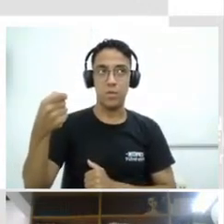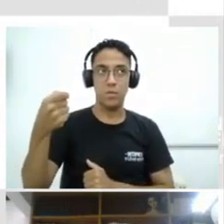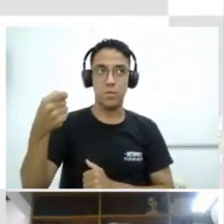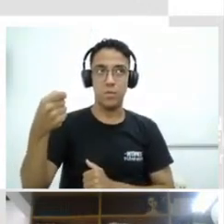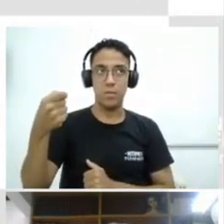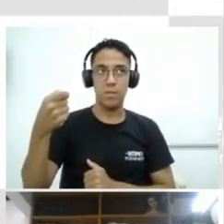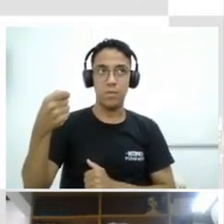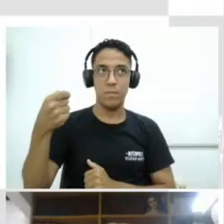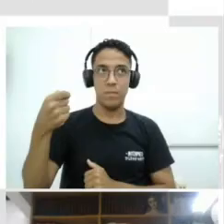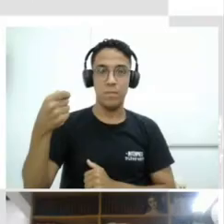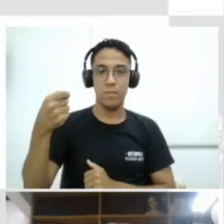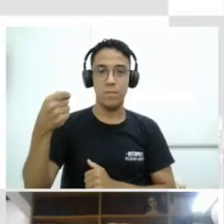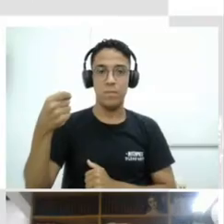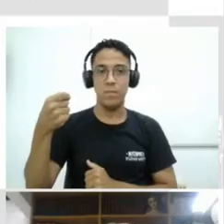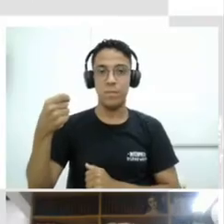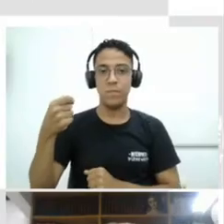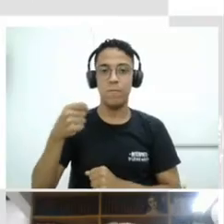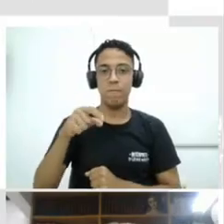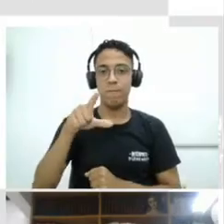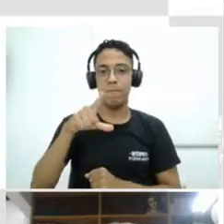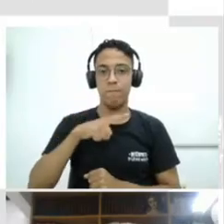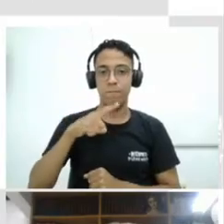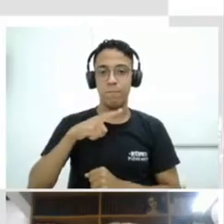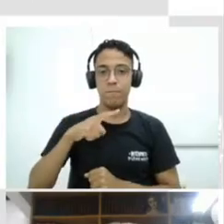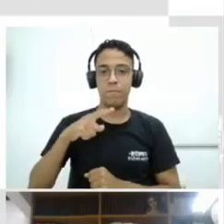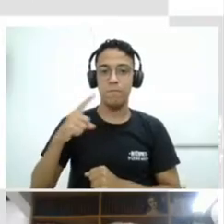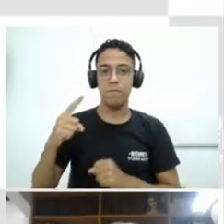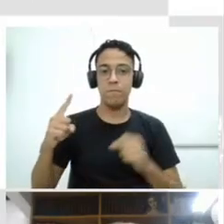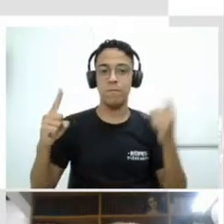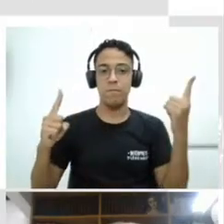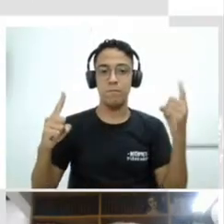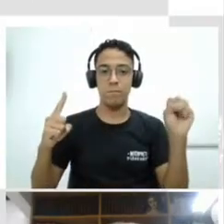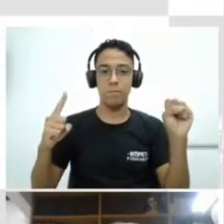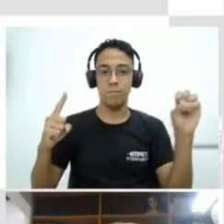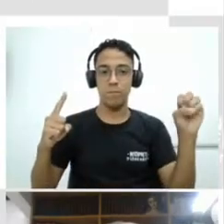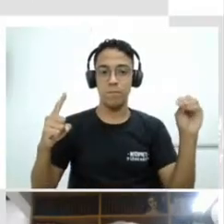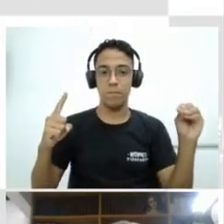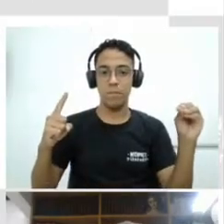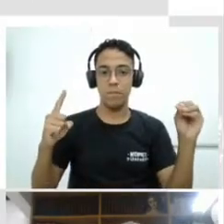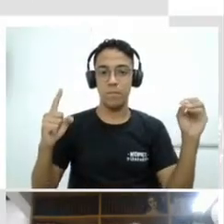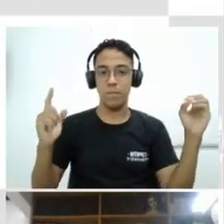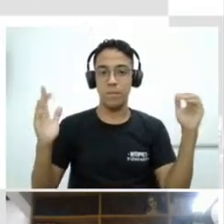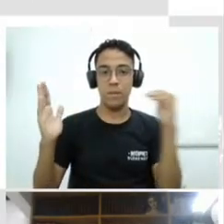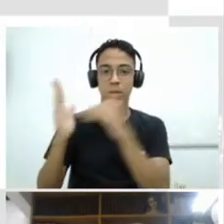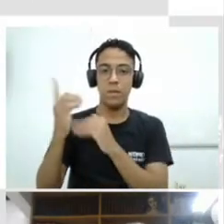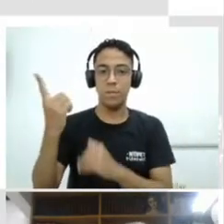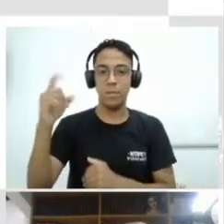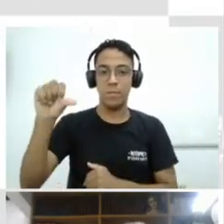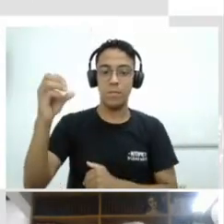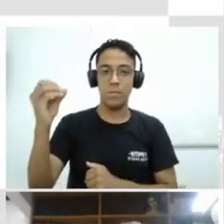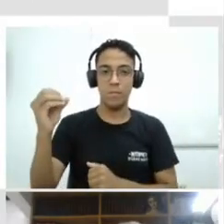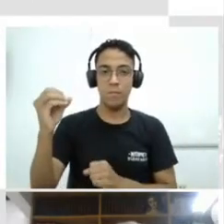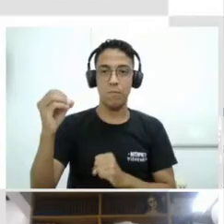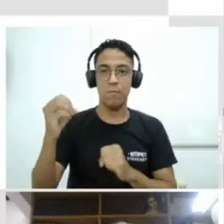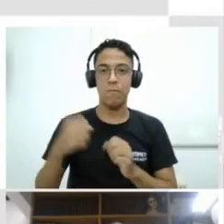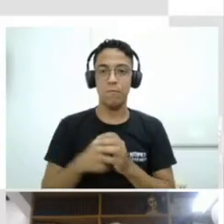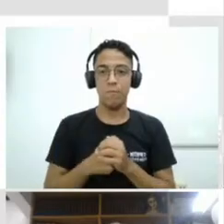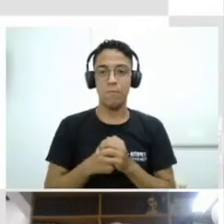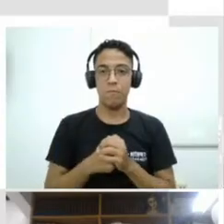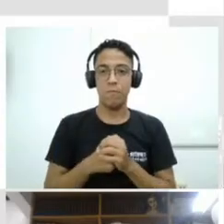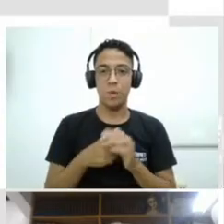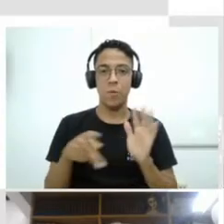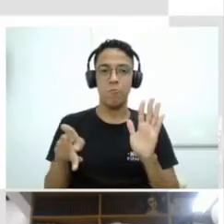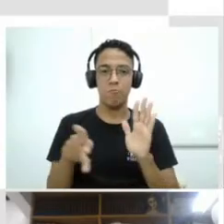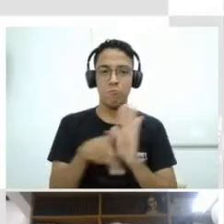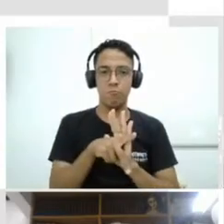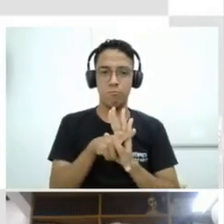global relativa ao período 1880 a 1920. Tá? É o zero. O que vocês percebem aqui? Bom, se nós pegarmos esse período